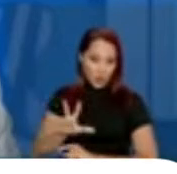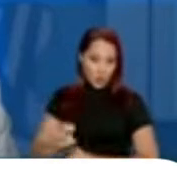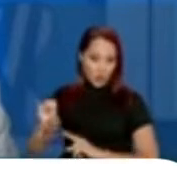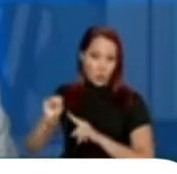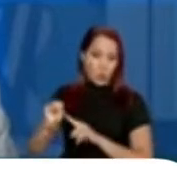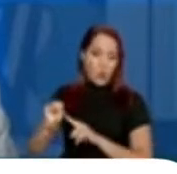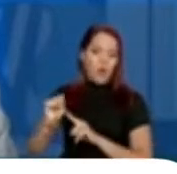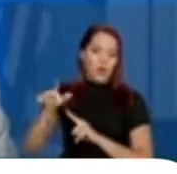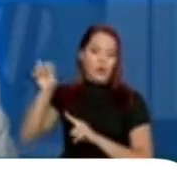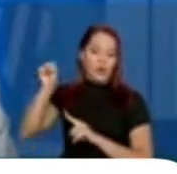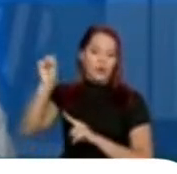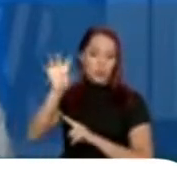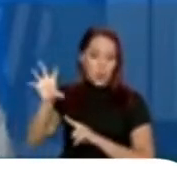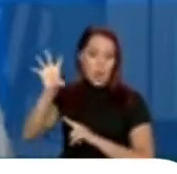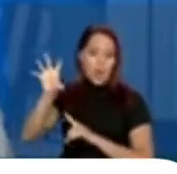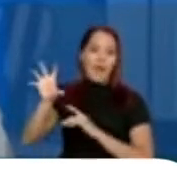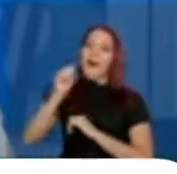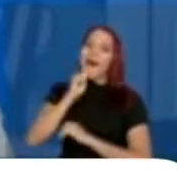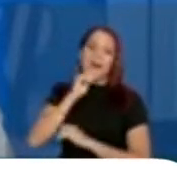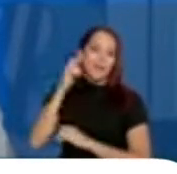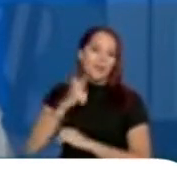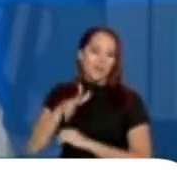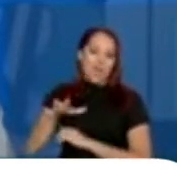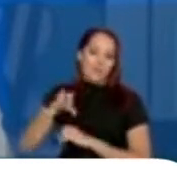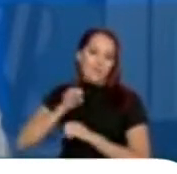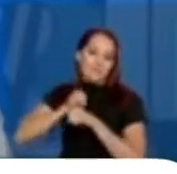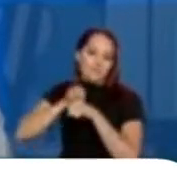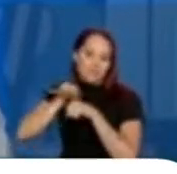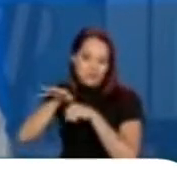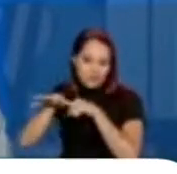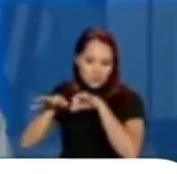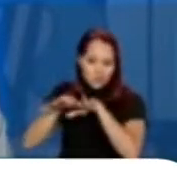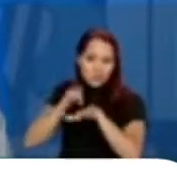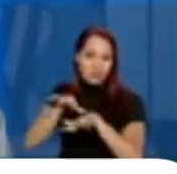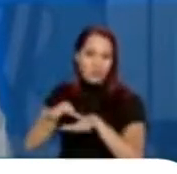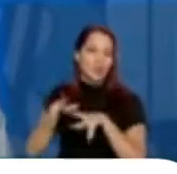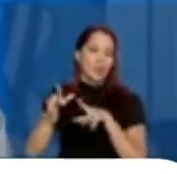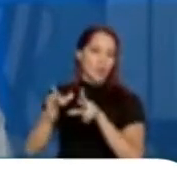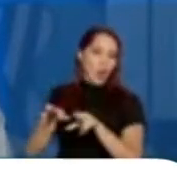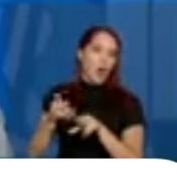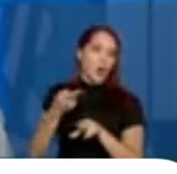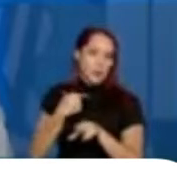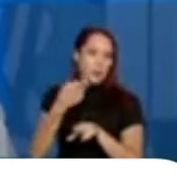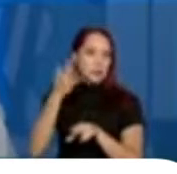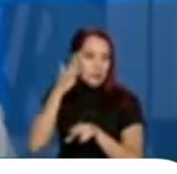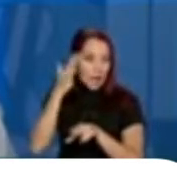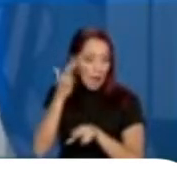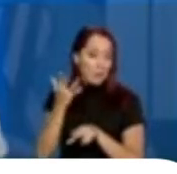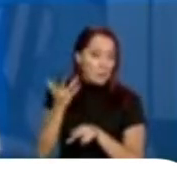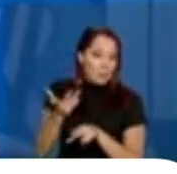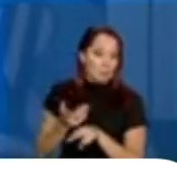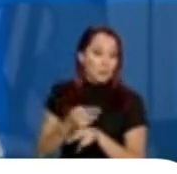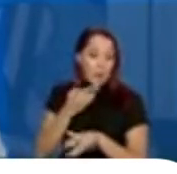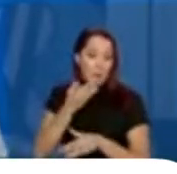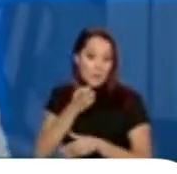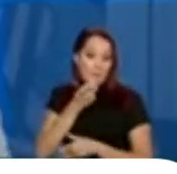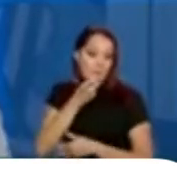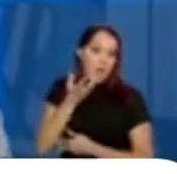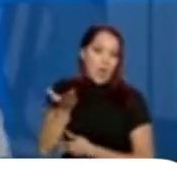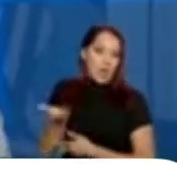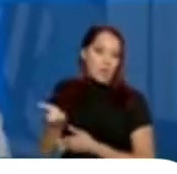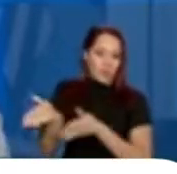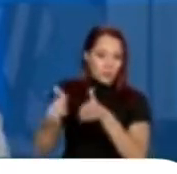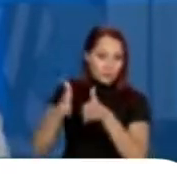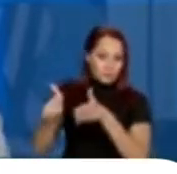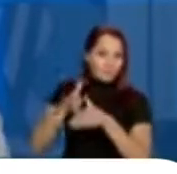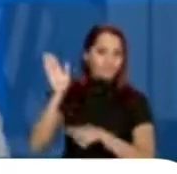tivemos uma transmissão pronunciada como é esperado. Nós ainda estamos próximos do